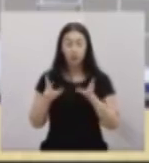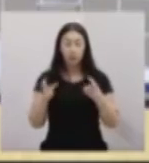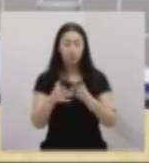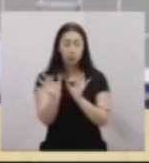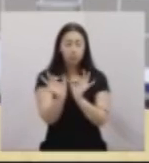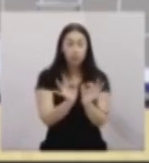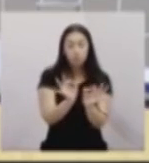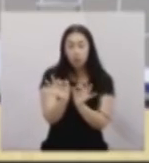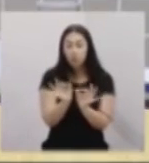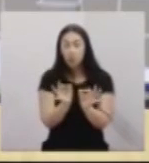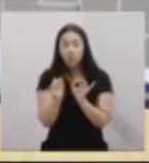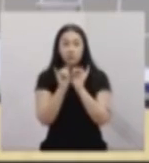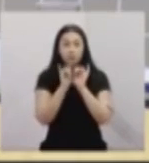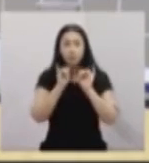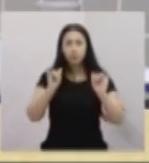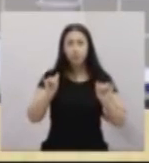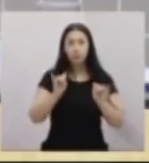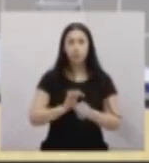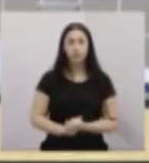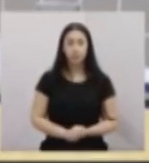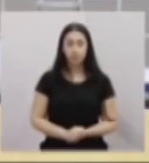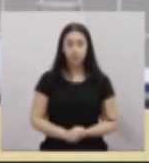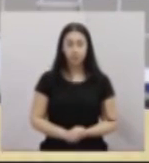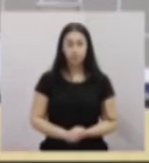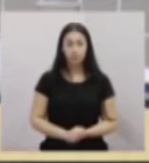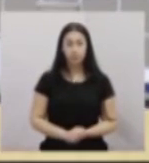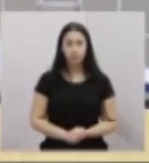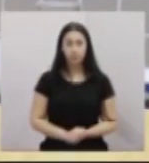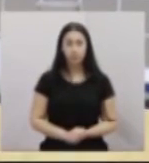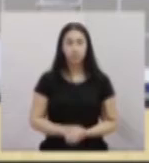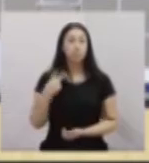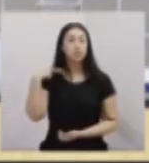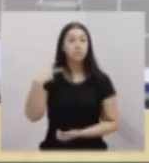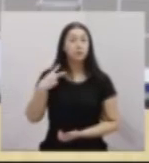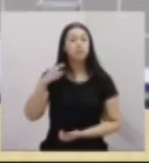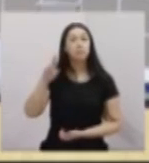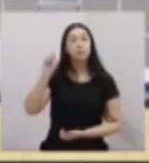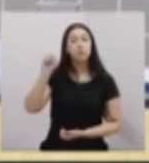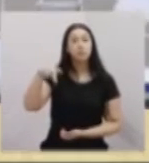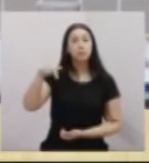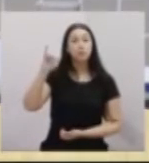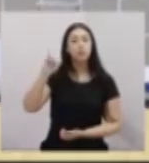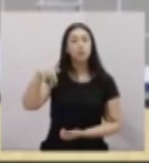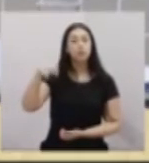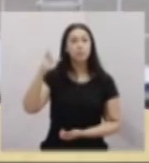sejam adotadas as providências habituais para a divulgação da presente manifestação. Vereador Roninha.